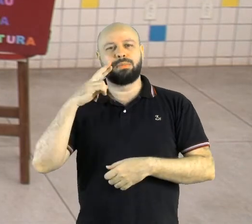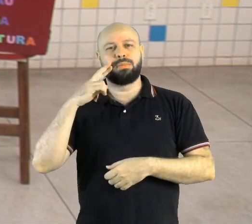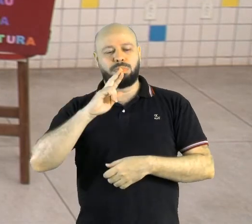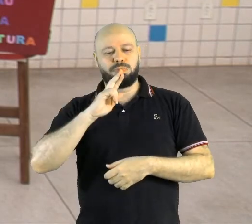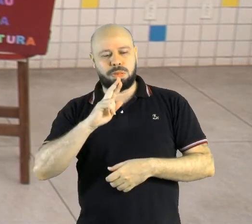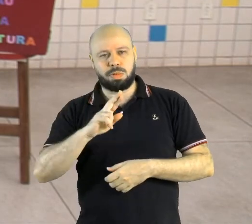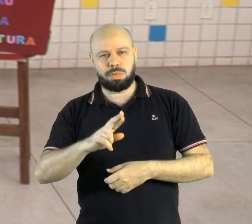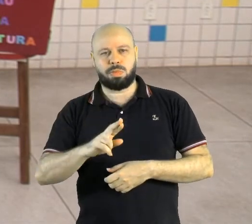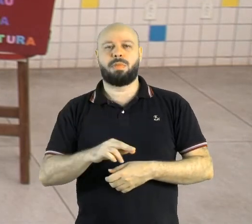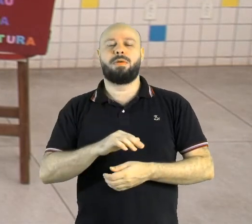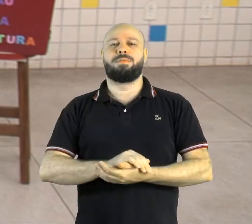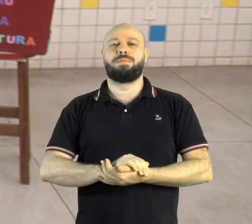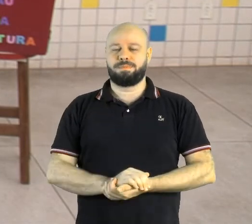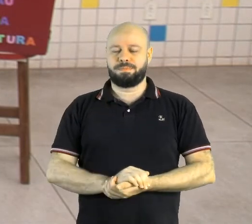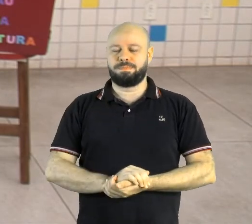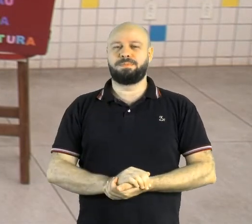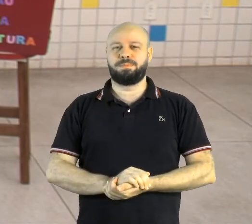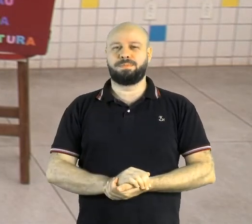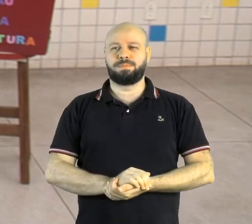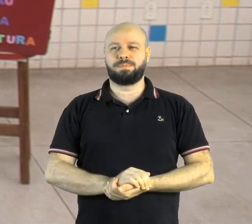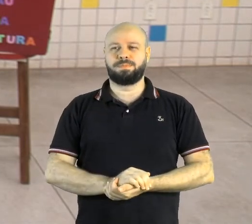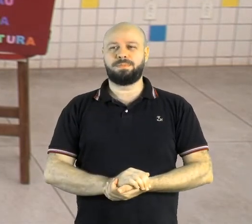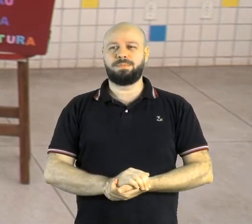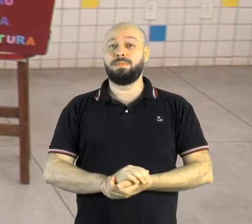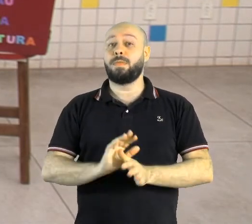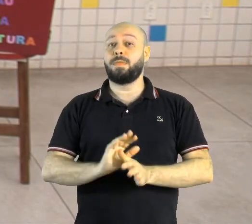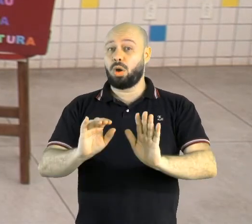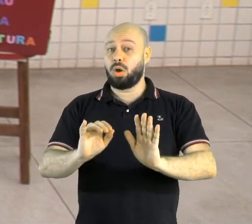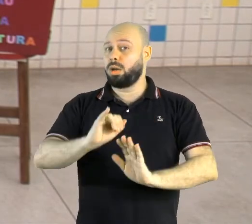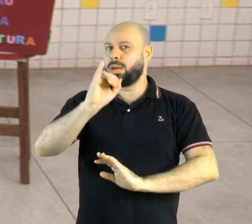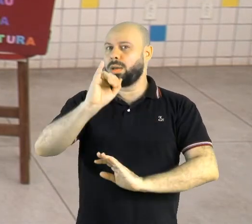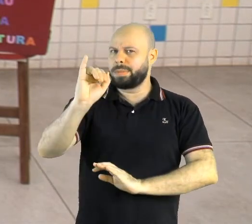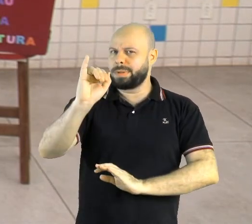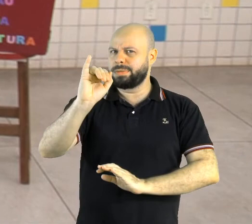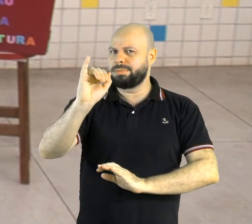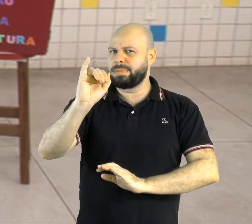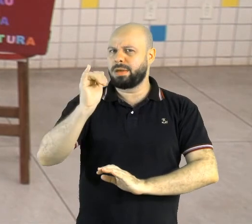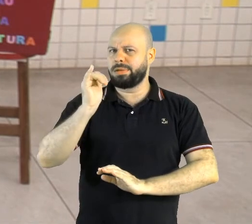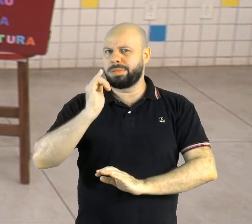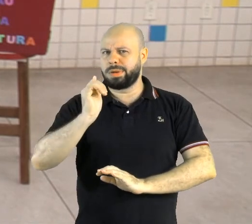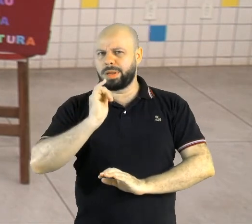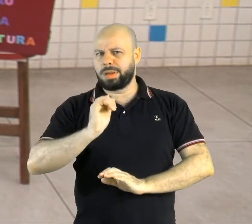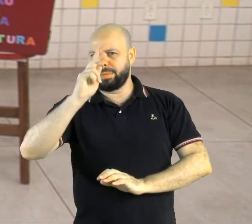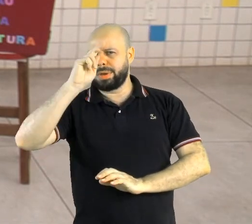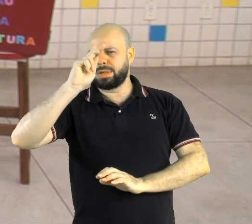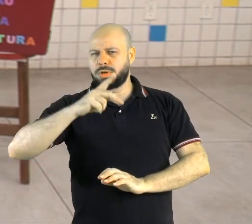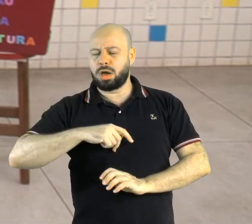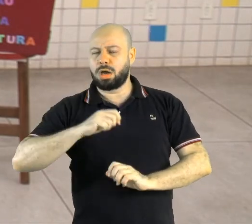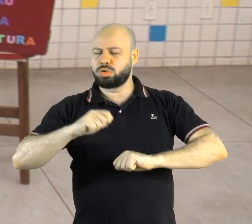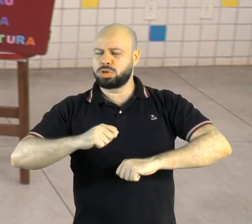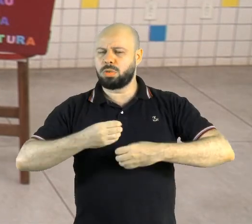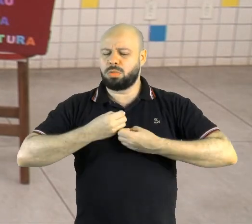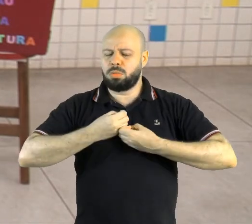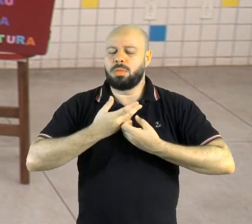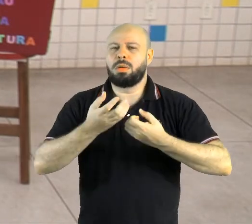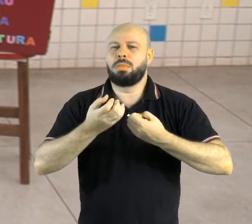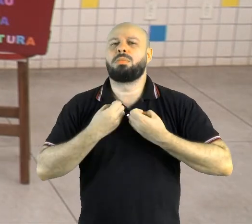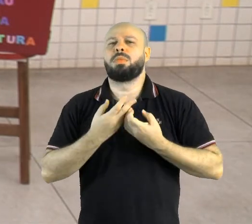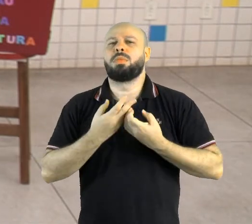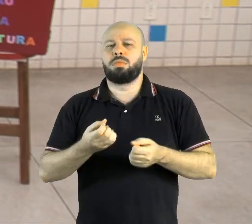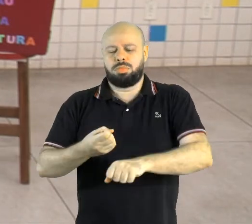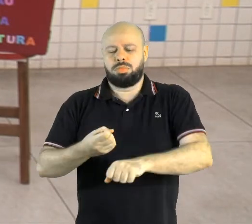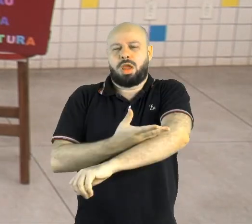respondendo todas essas questões. E importante, no relato você pode falar dos seus sentimentos, você pode falar assim que